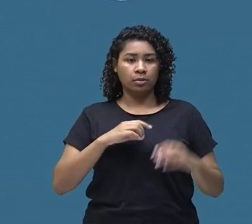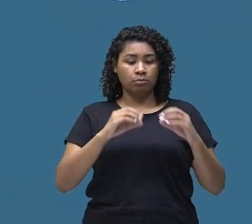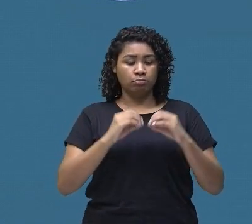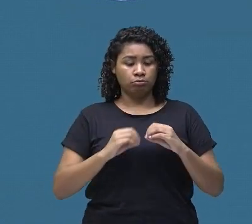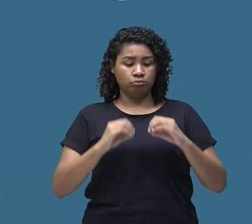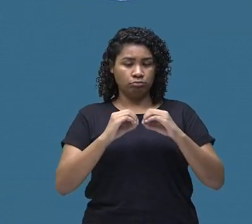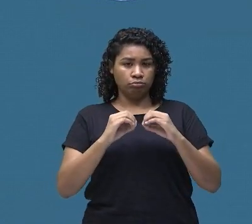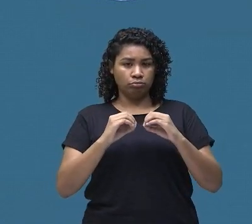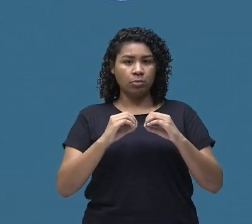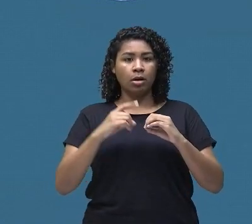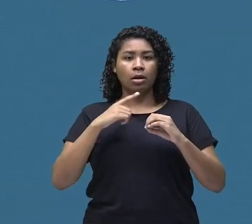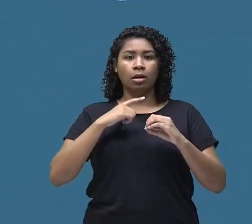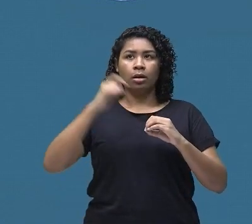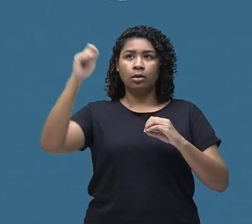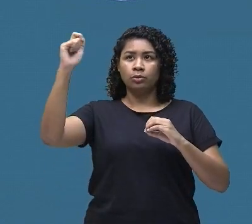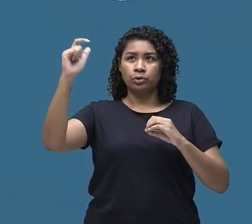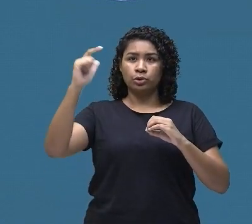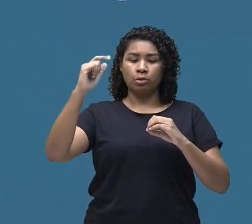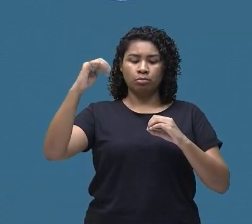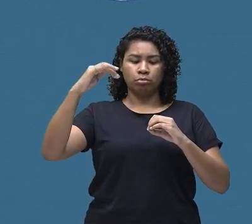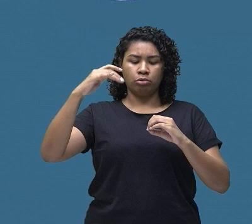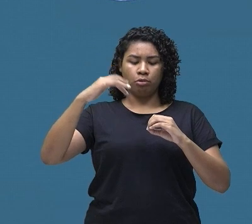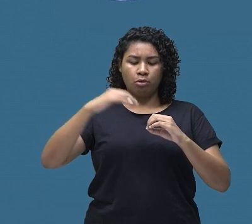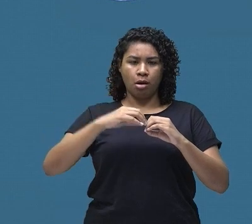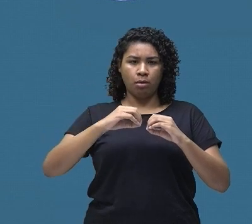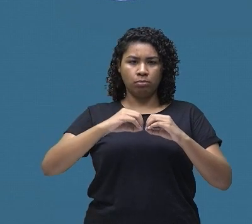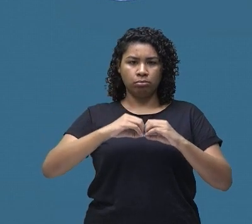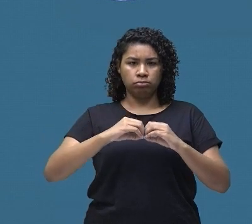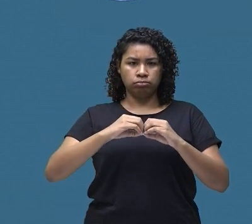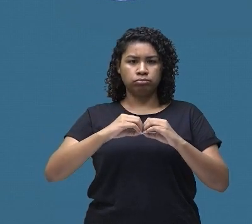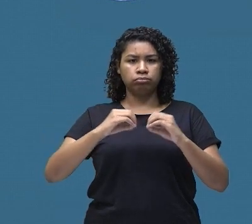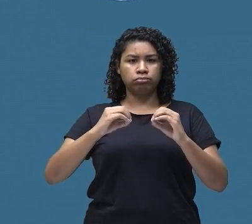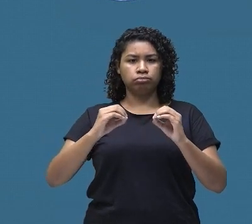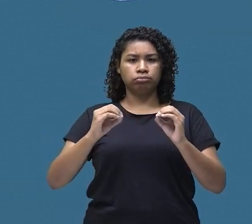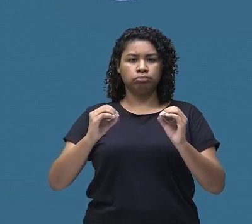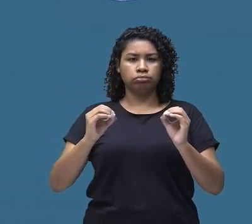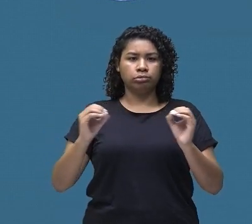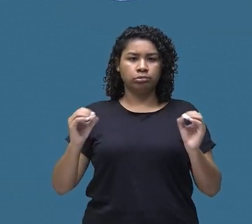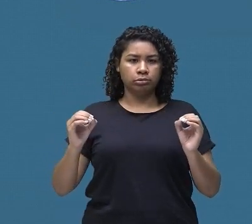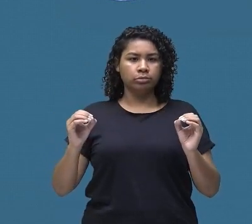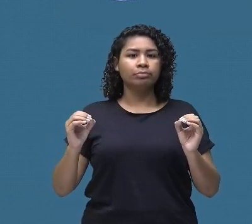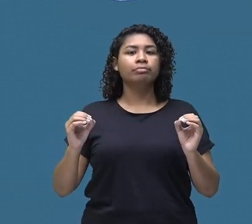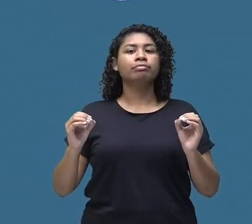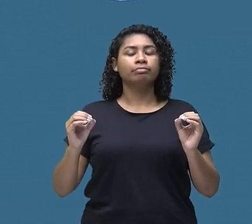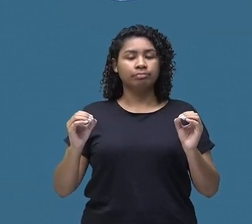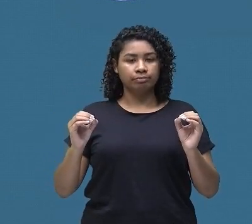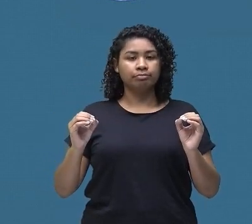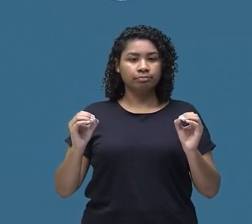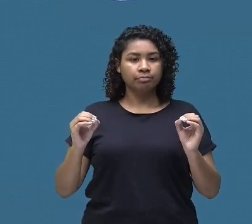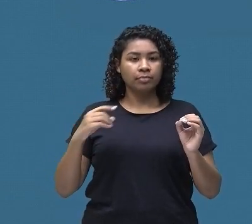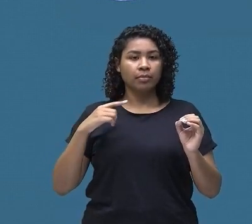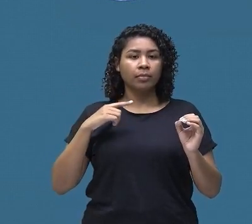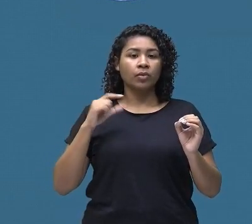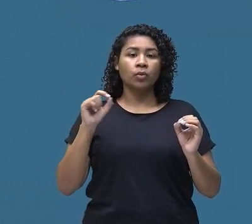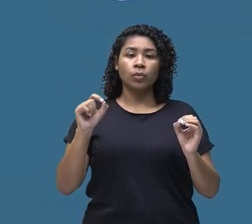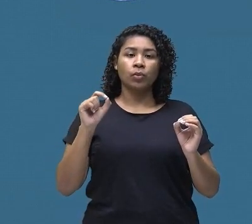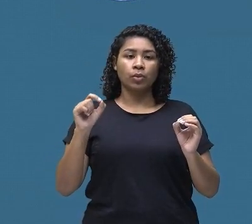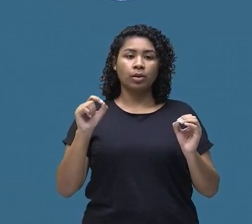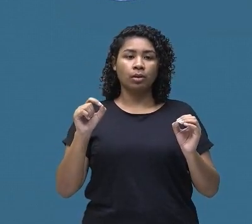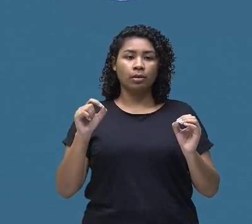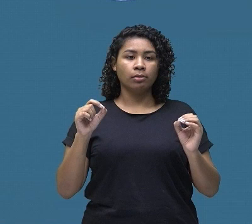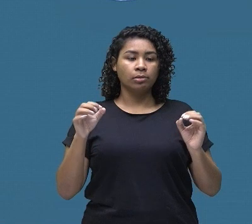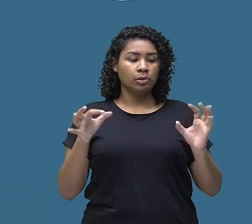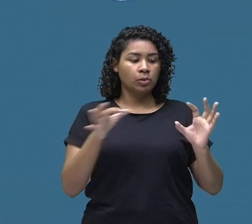ter a quebra dessas moléculas, que em uma segunda etapa vão reagir também. Olha aí, você